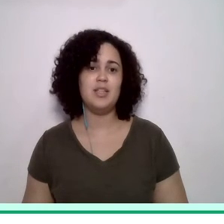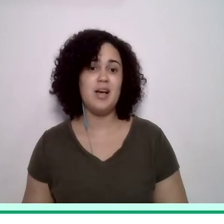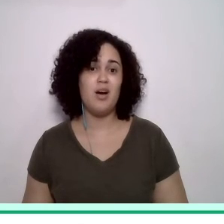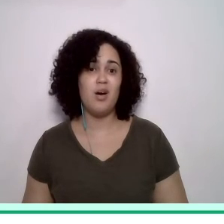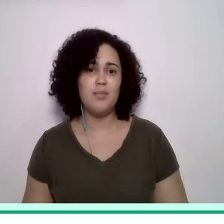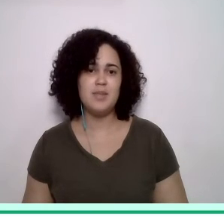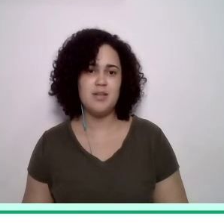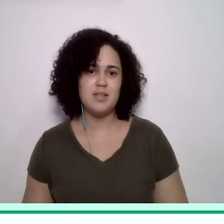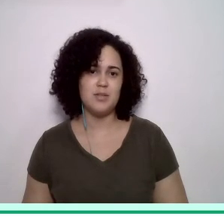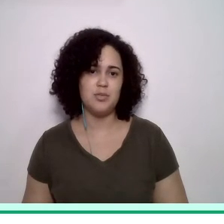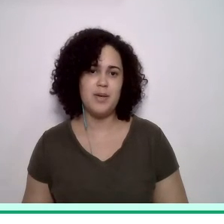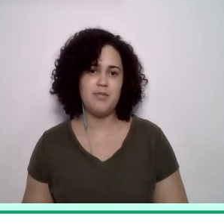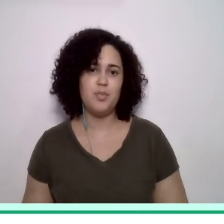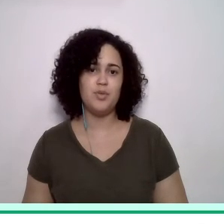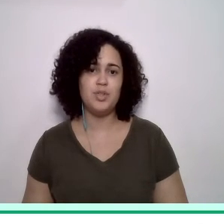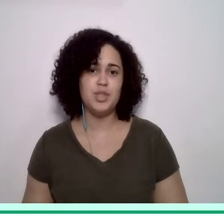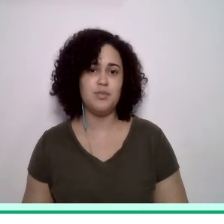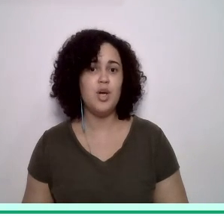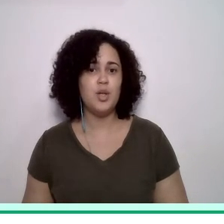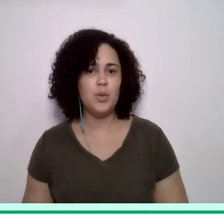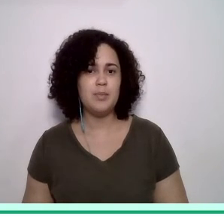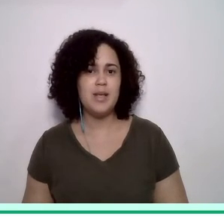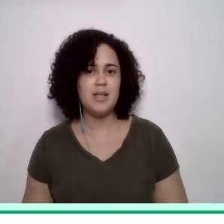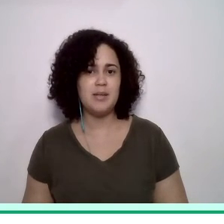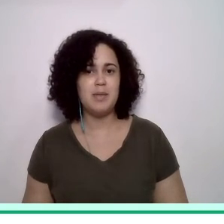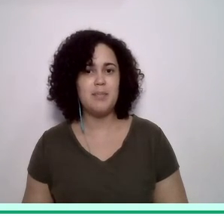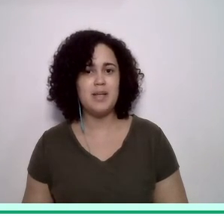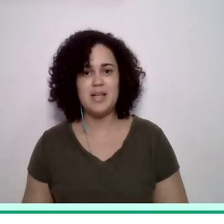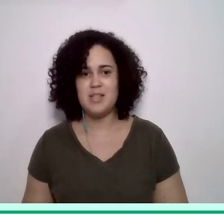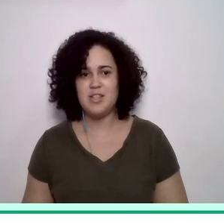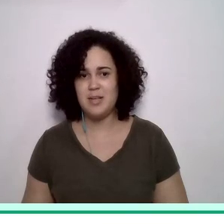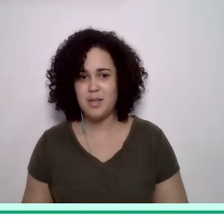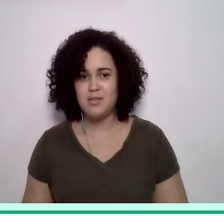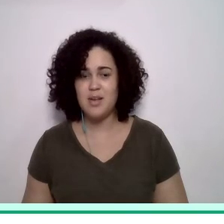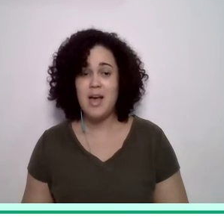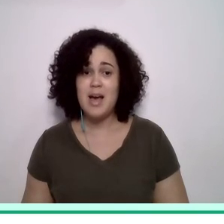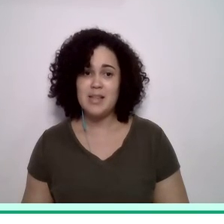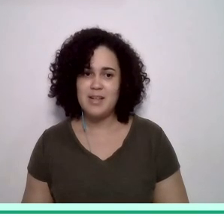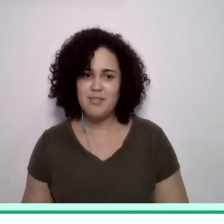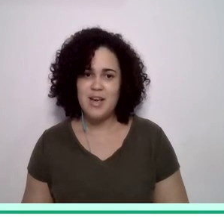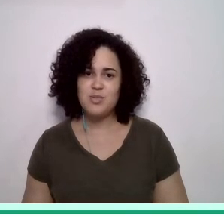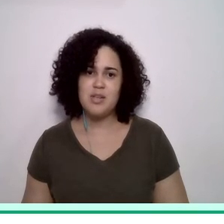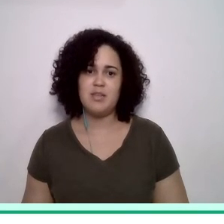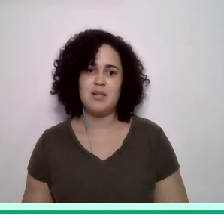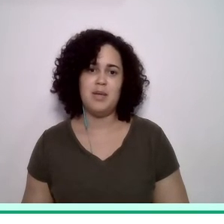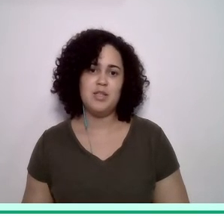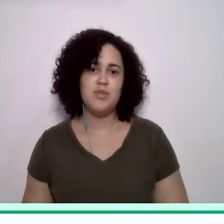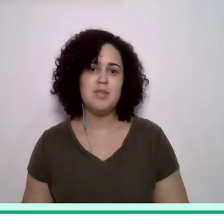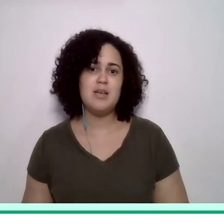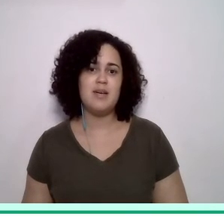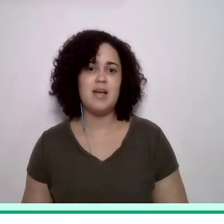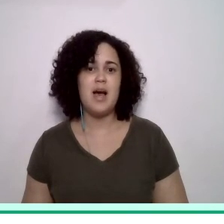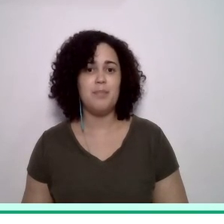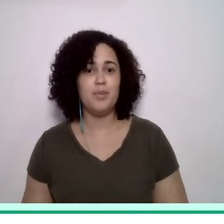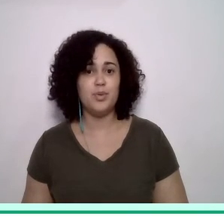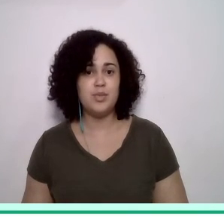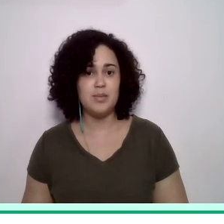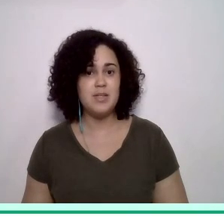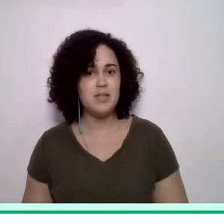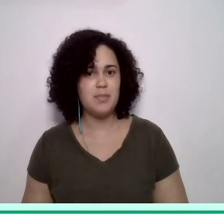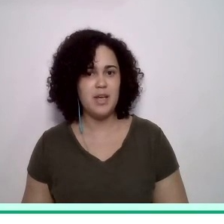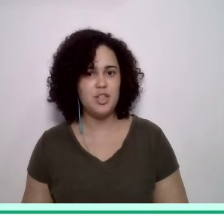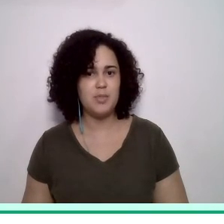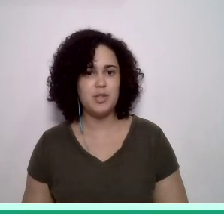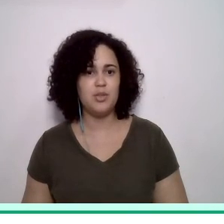da arte e na observação do perfil produtivo no ramo da química para análise de alimentos. Através dos levantamentos, foi observada a